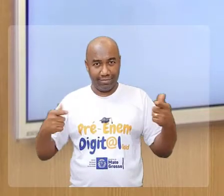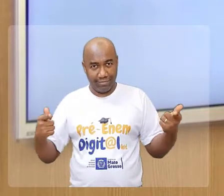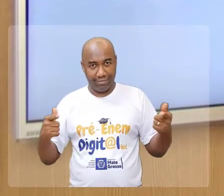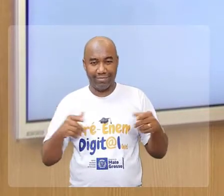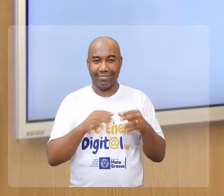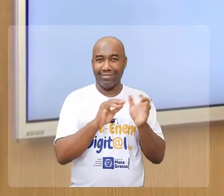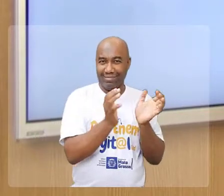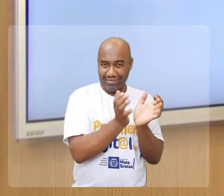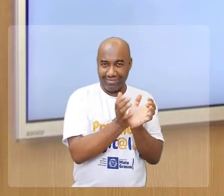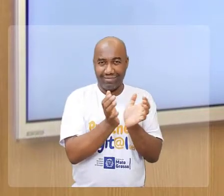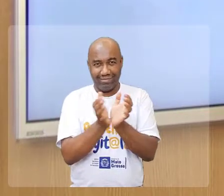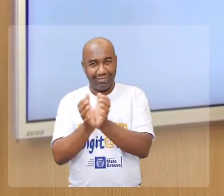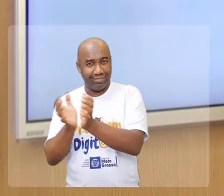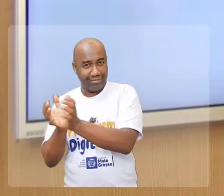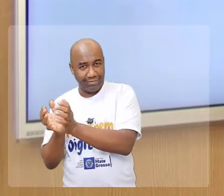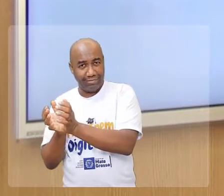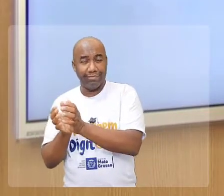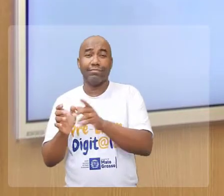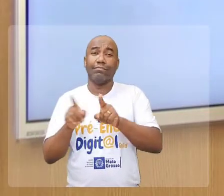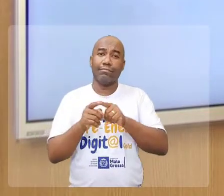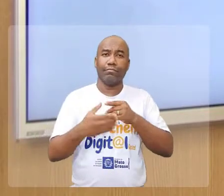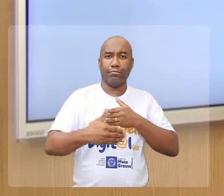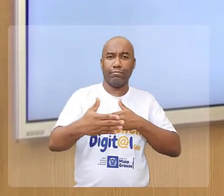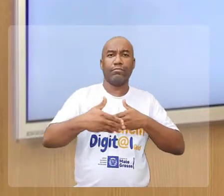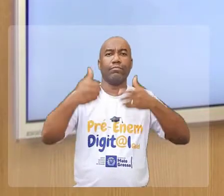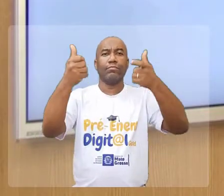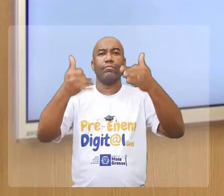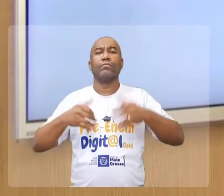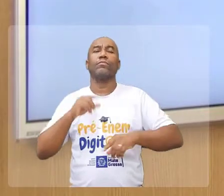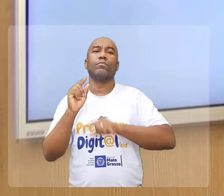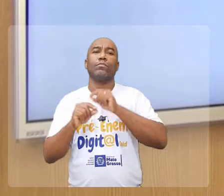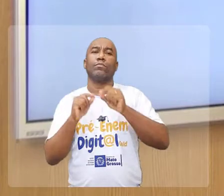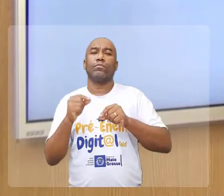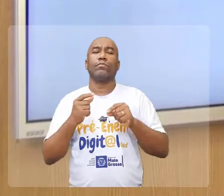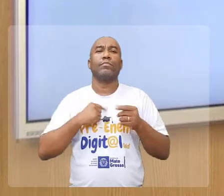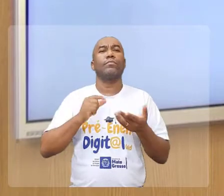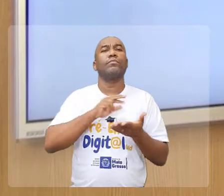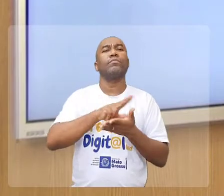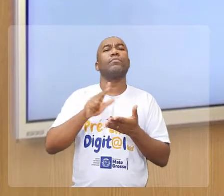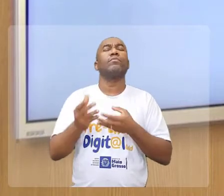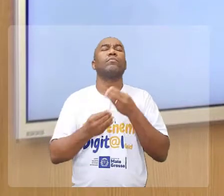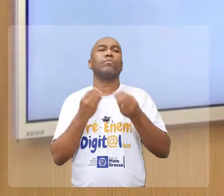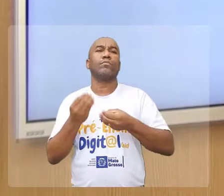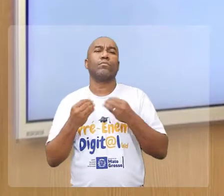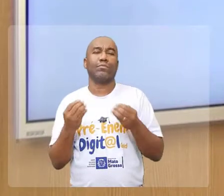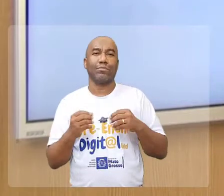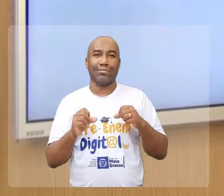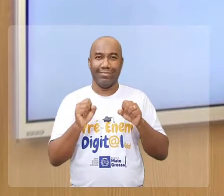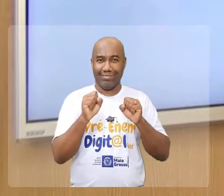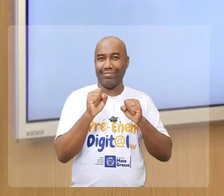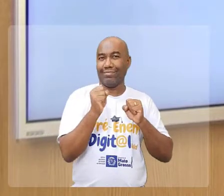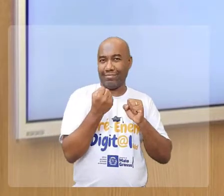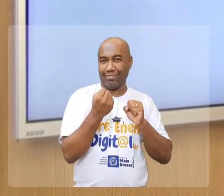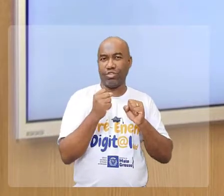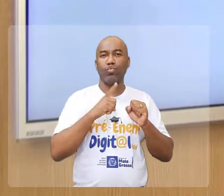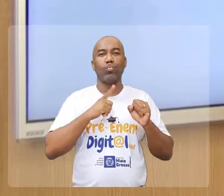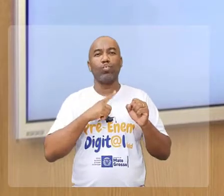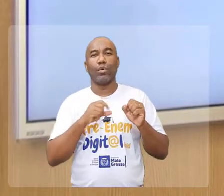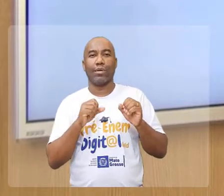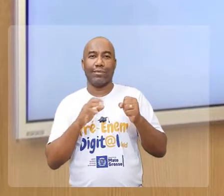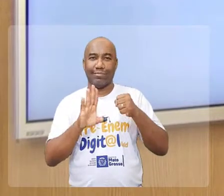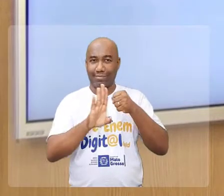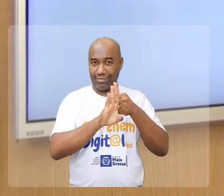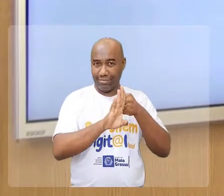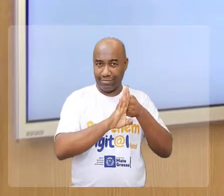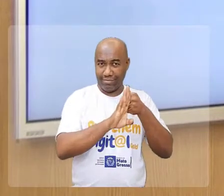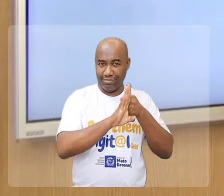que estarão circundando o substantivo. O que é um substantivo? O substantivo são